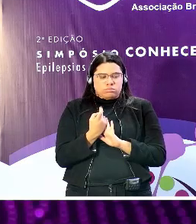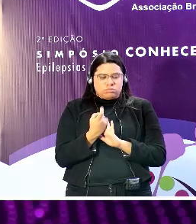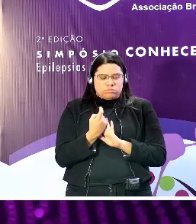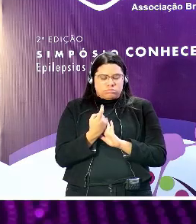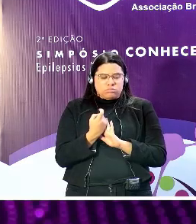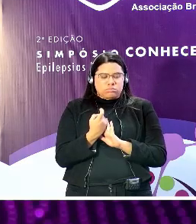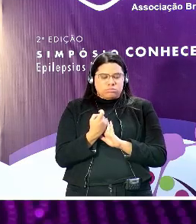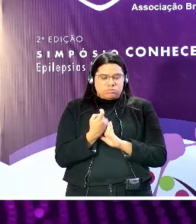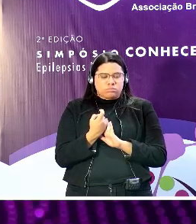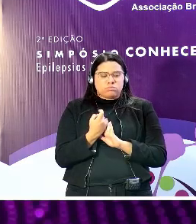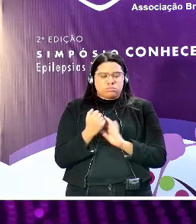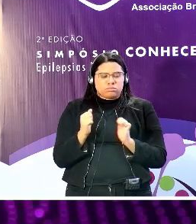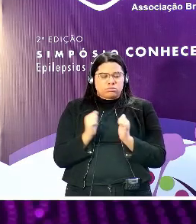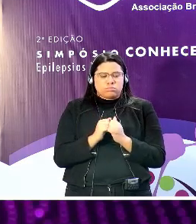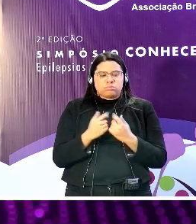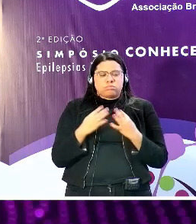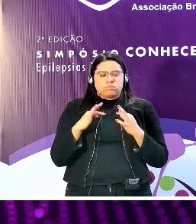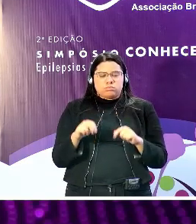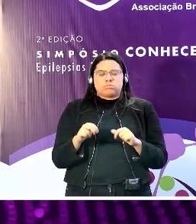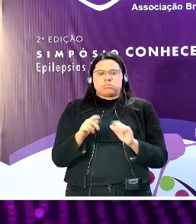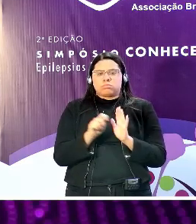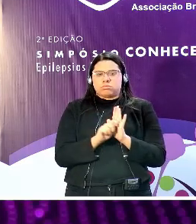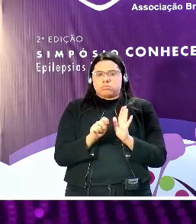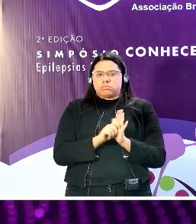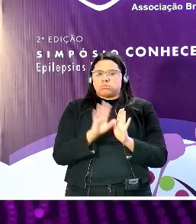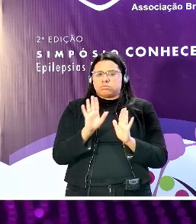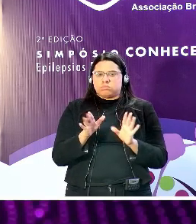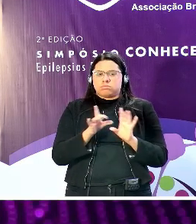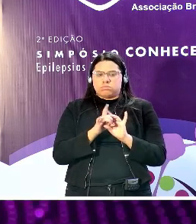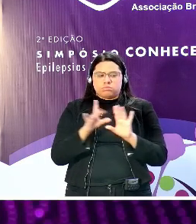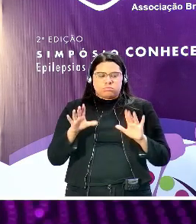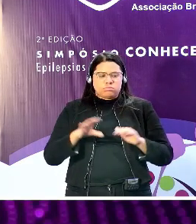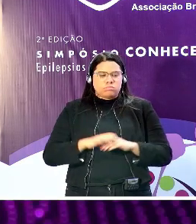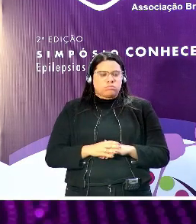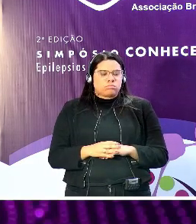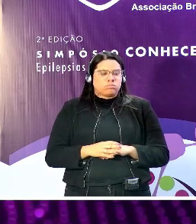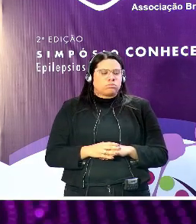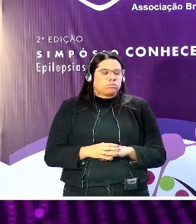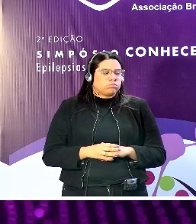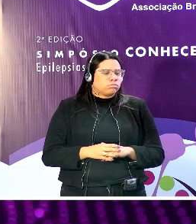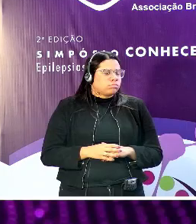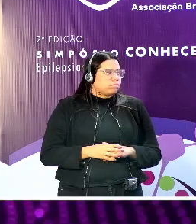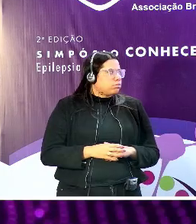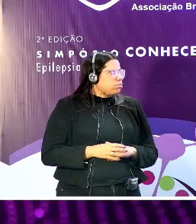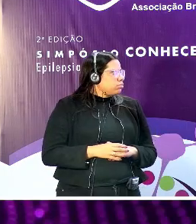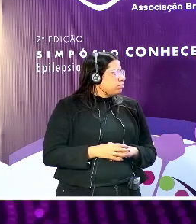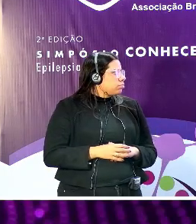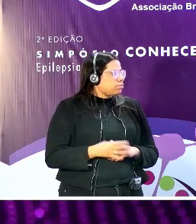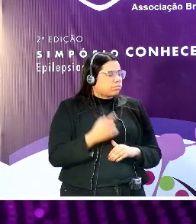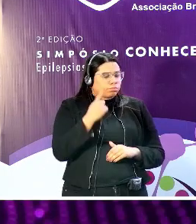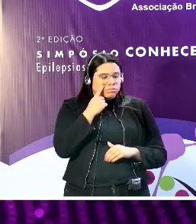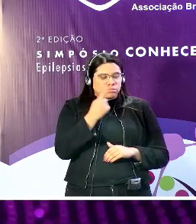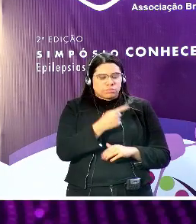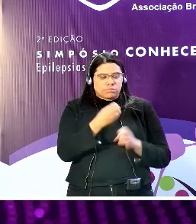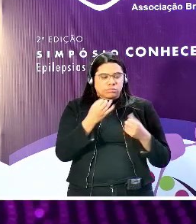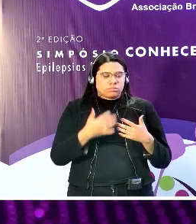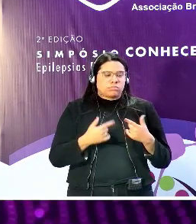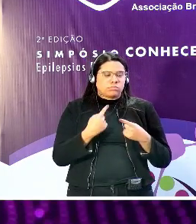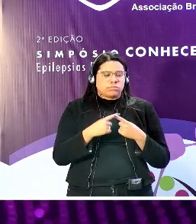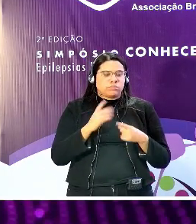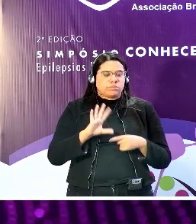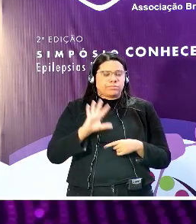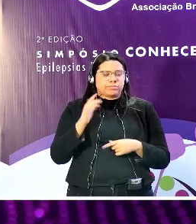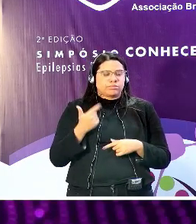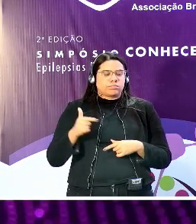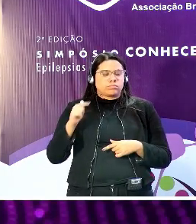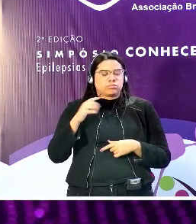meio de todas essas drogas que já estão disponíveis. Esse é o mecanismo por que isso acontece. E aqui é uma outra forma